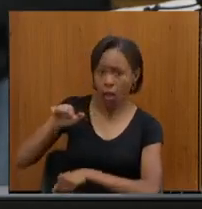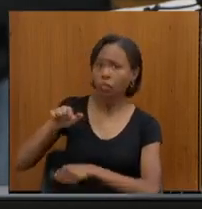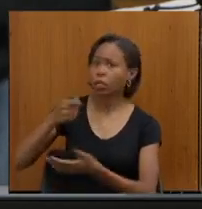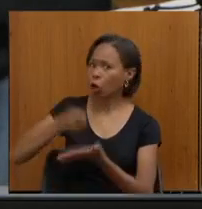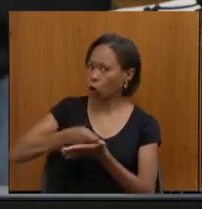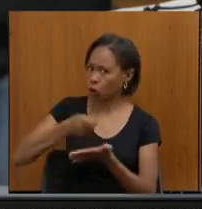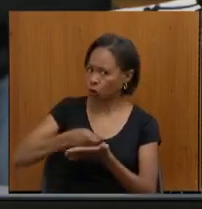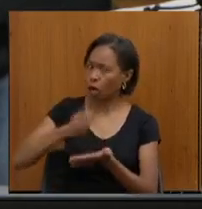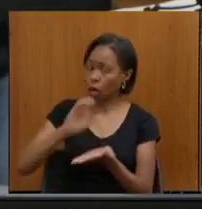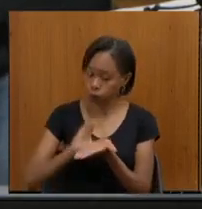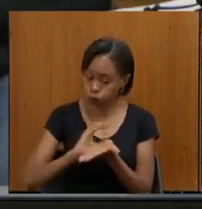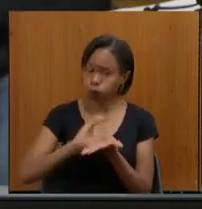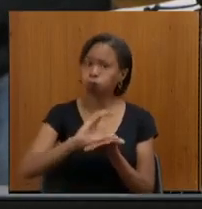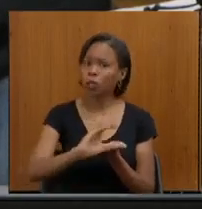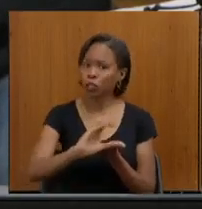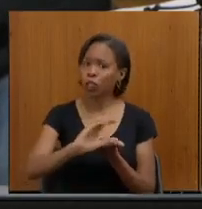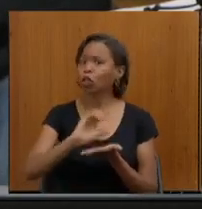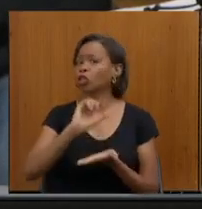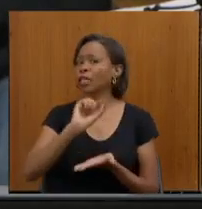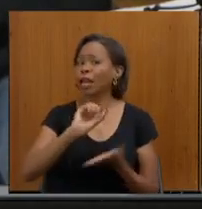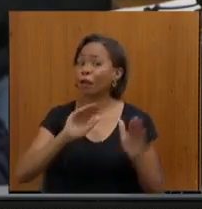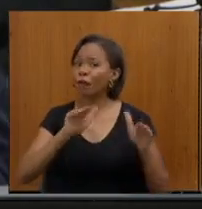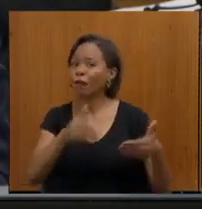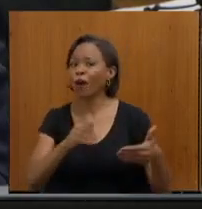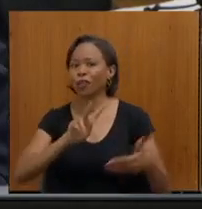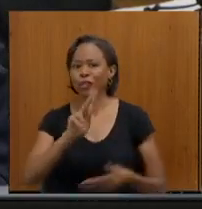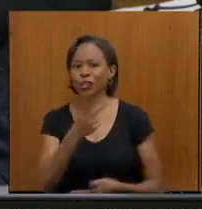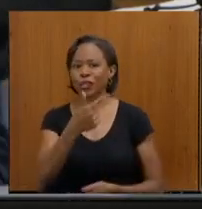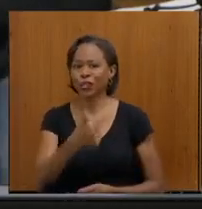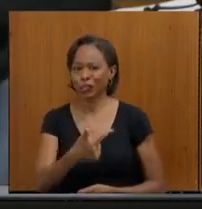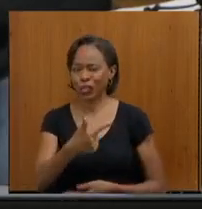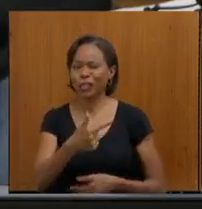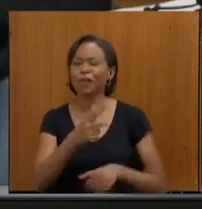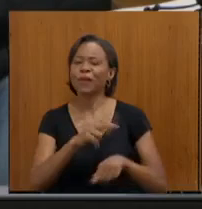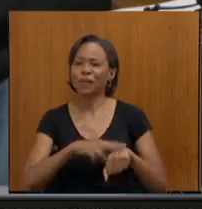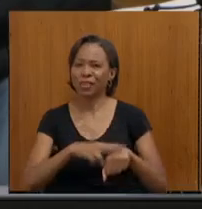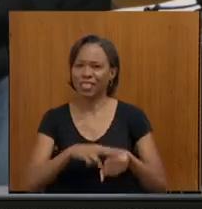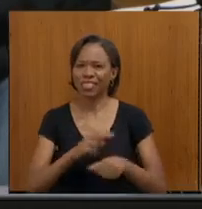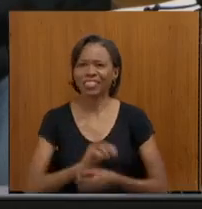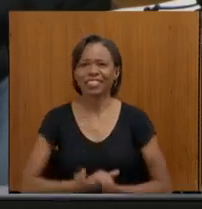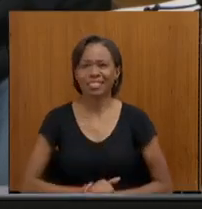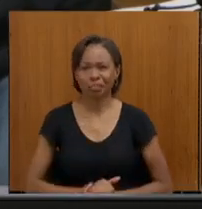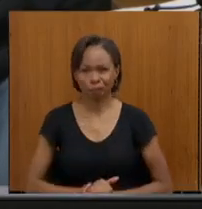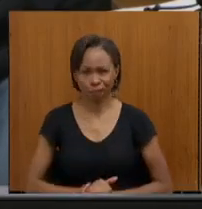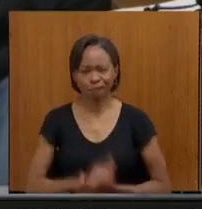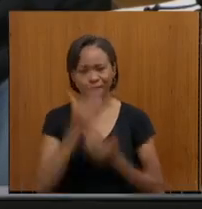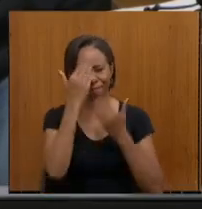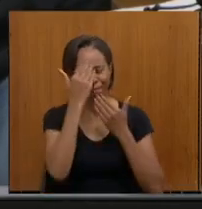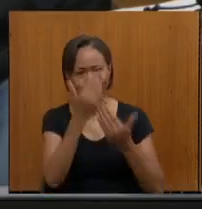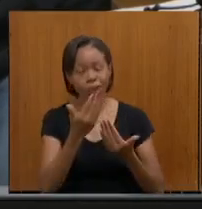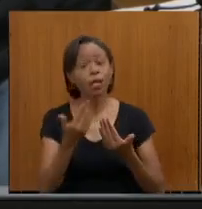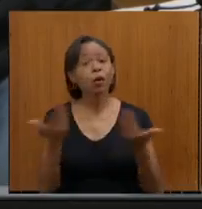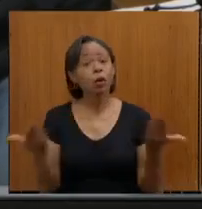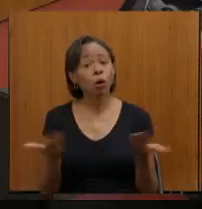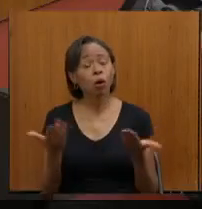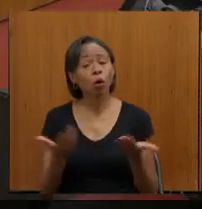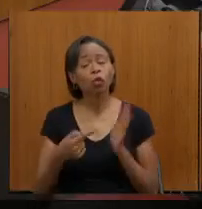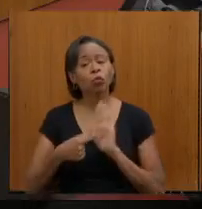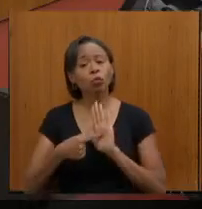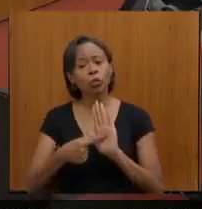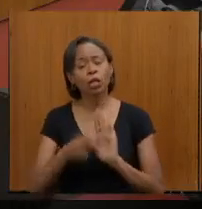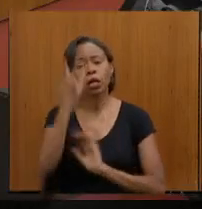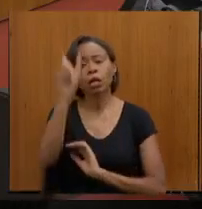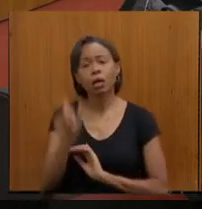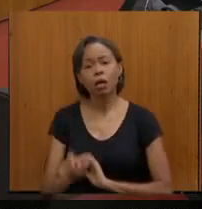investir no hidrogênio Verde e obrigado nós registramos e agradecemos a participação